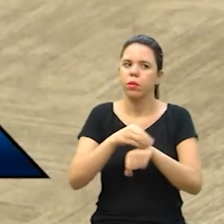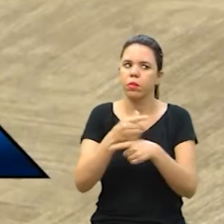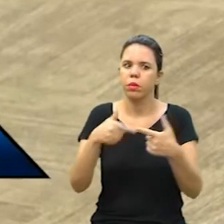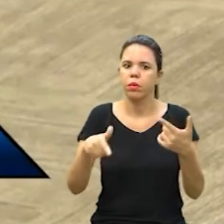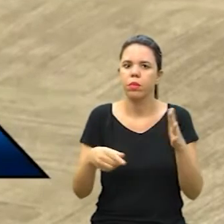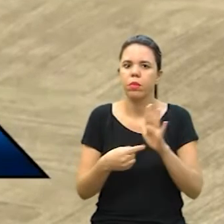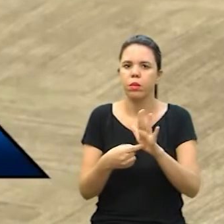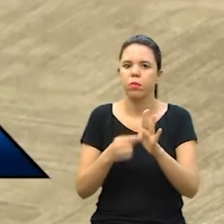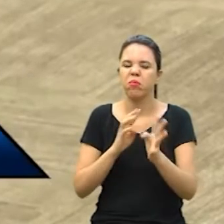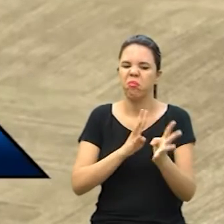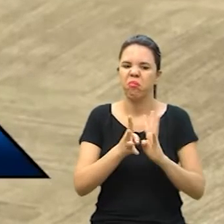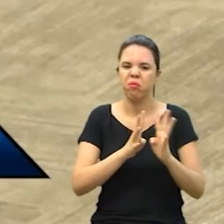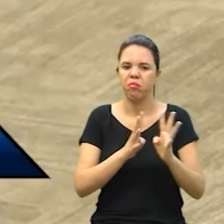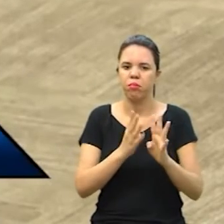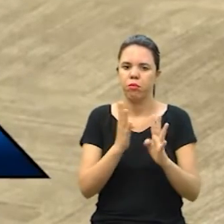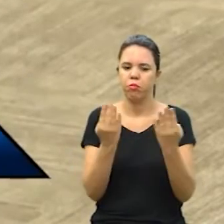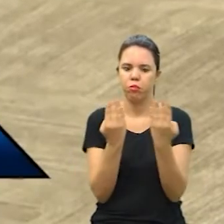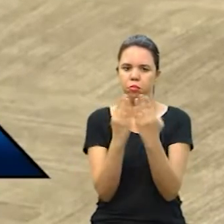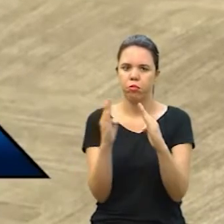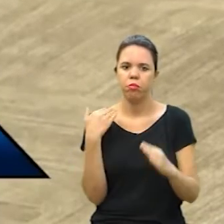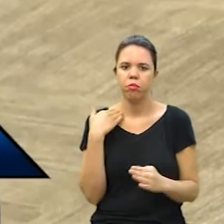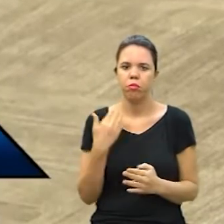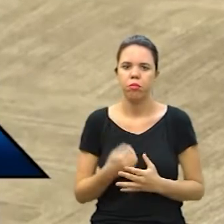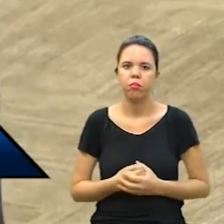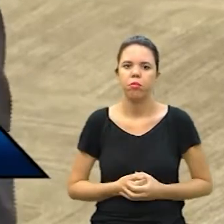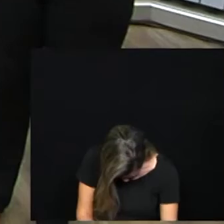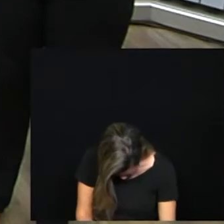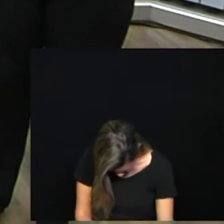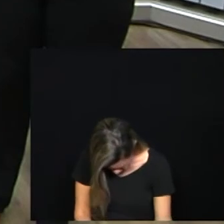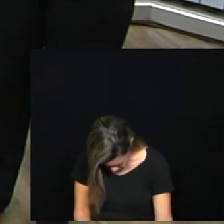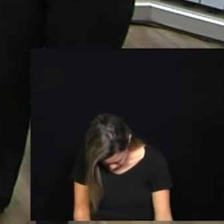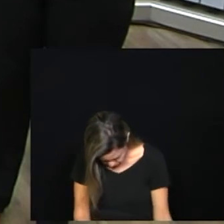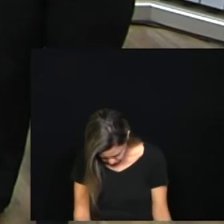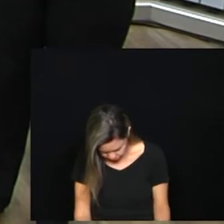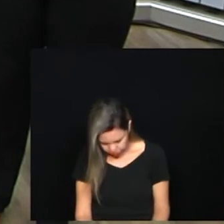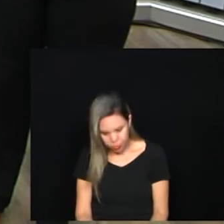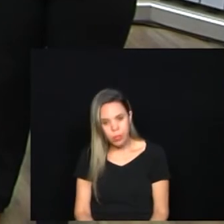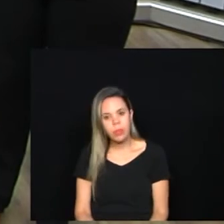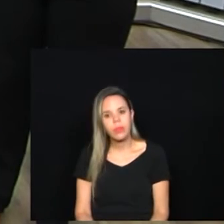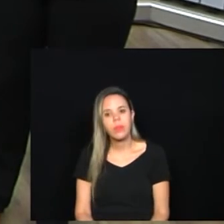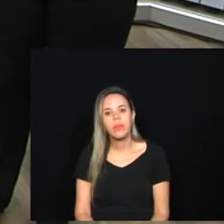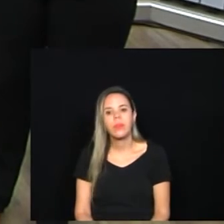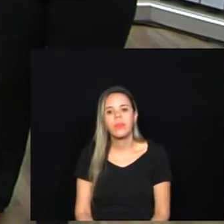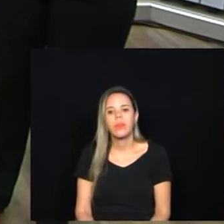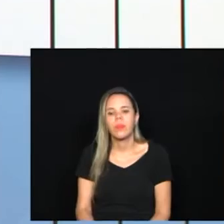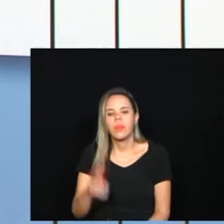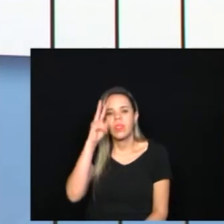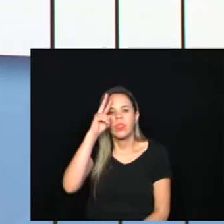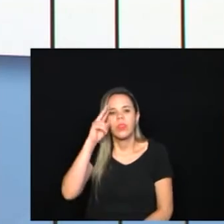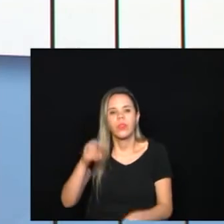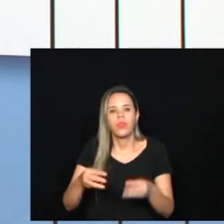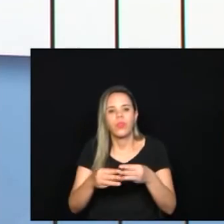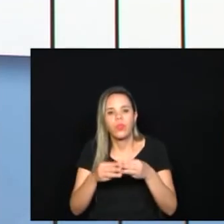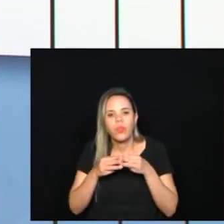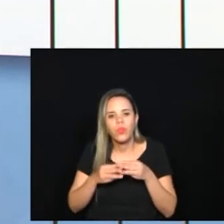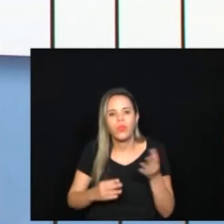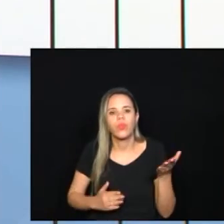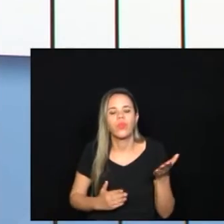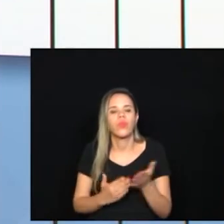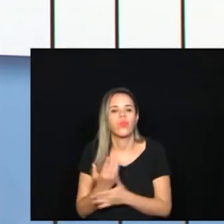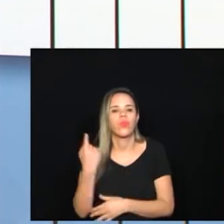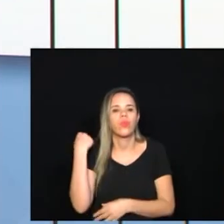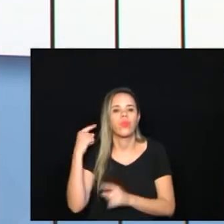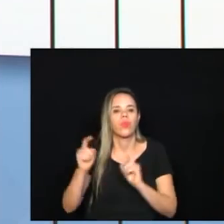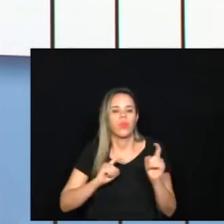também trouxe outros problemas, como a aglomeração na porta dos bancos, né? E lembrando que a moção ela foi aprovada na